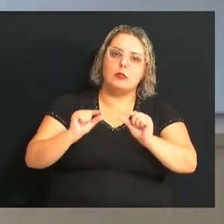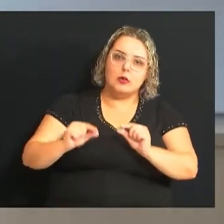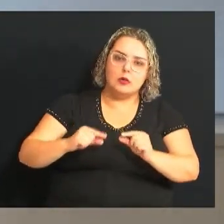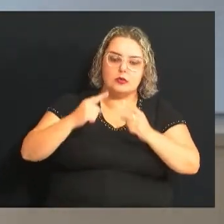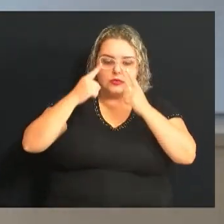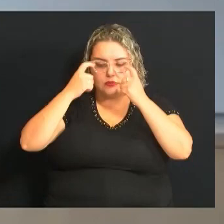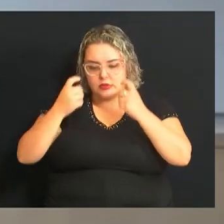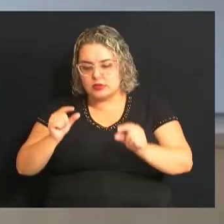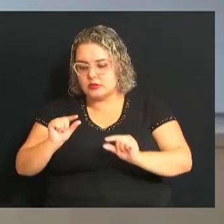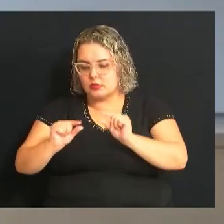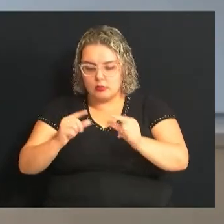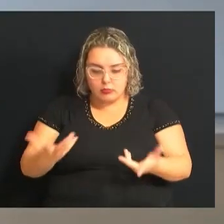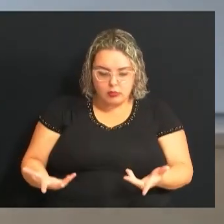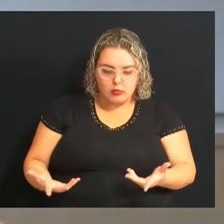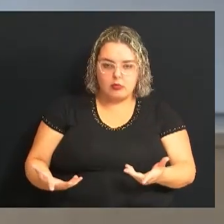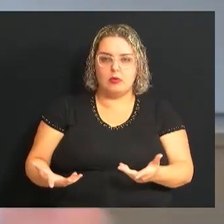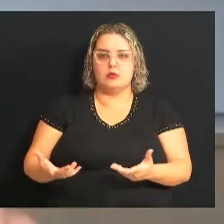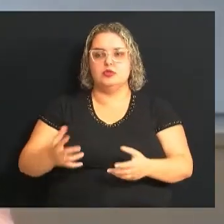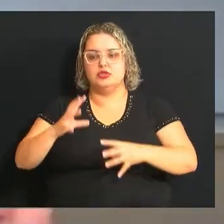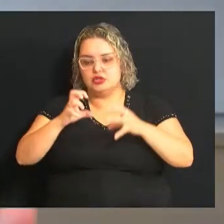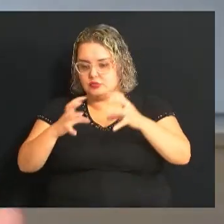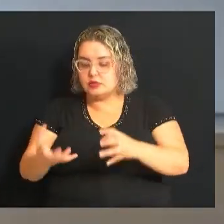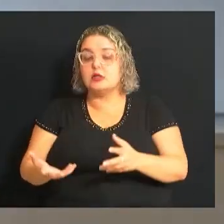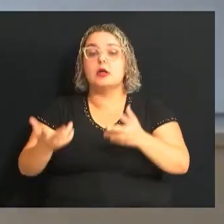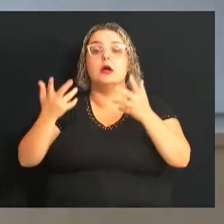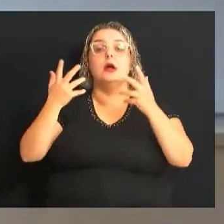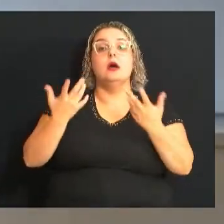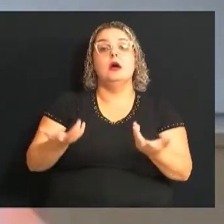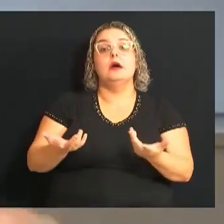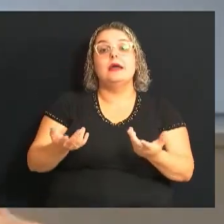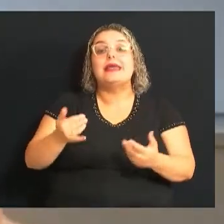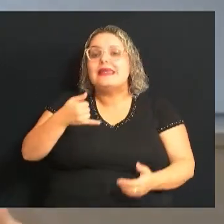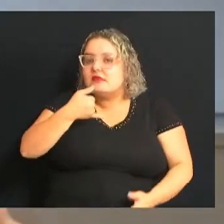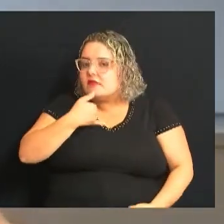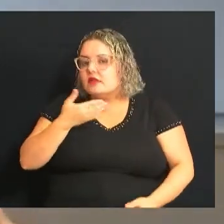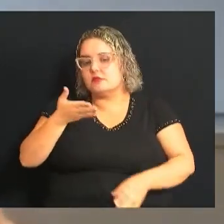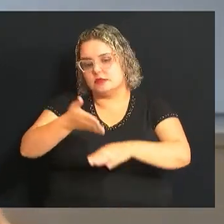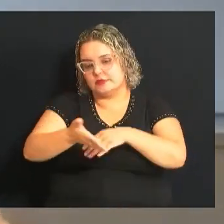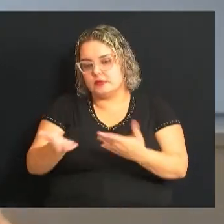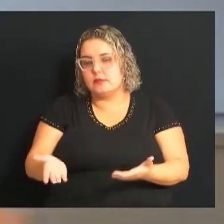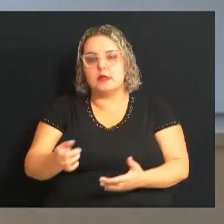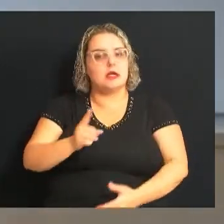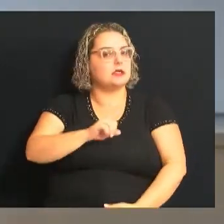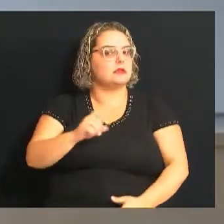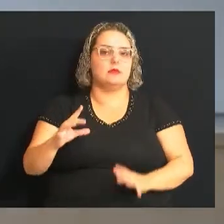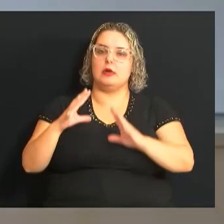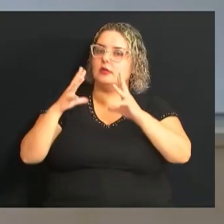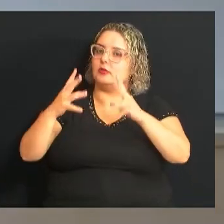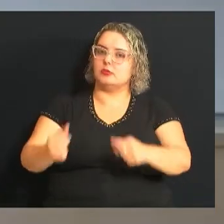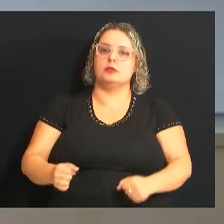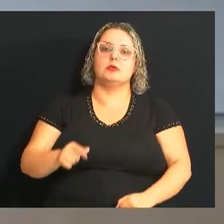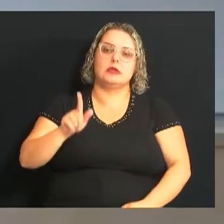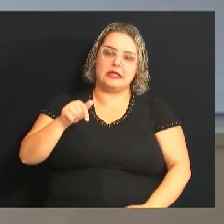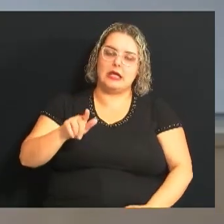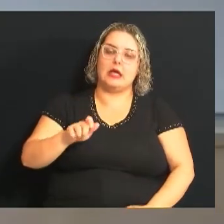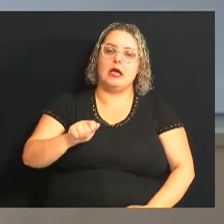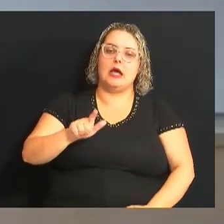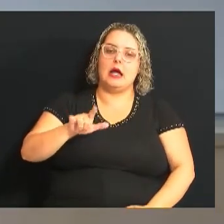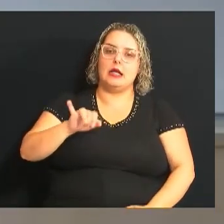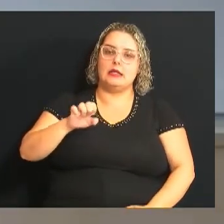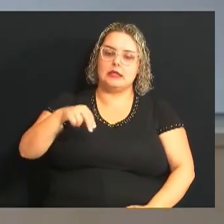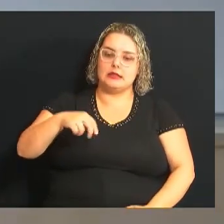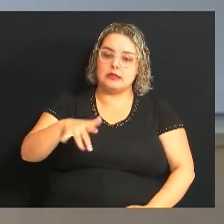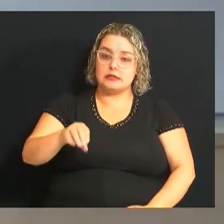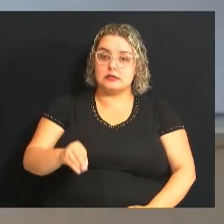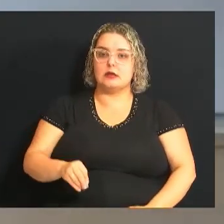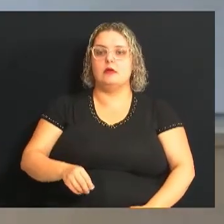principalmente após o fim do casamento. Isso faz parte, infelizmente, mas nem tudo é alienação parental. Agora, a repetição sistemática